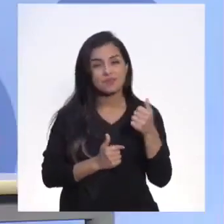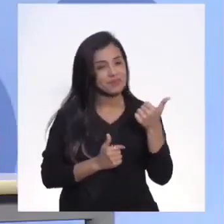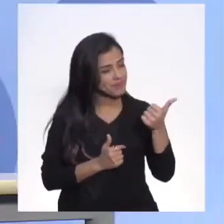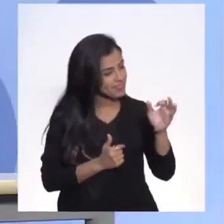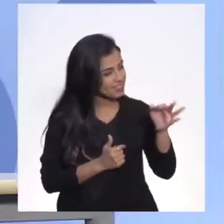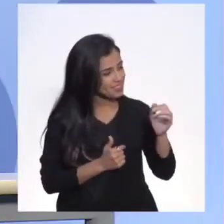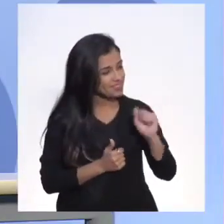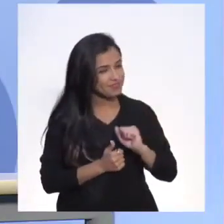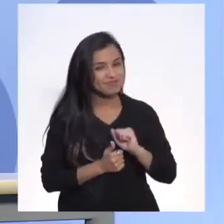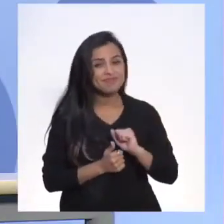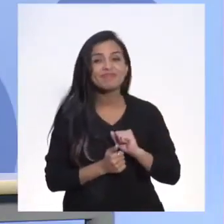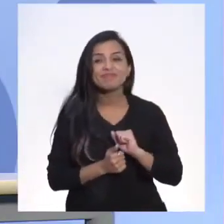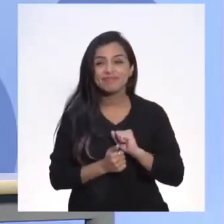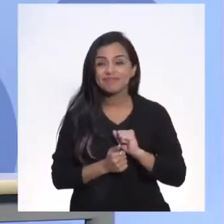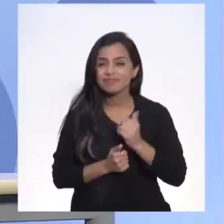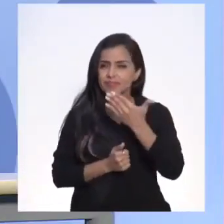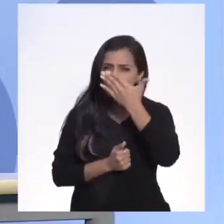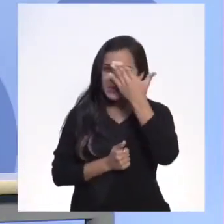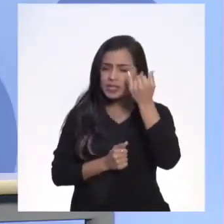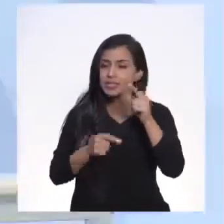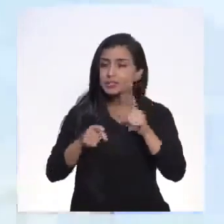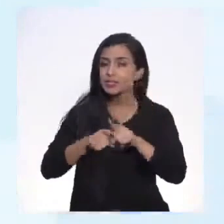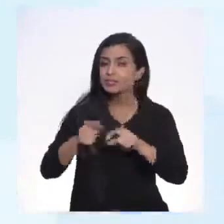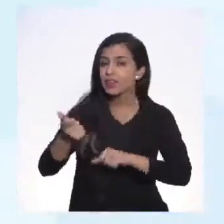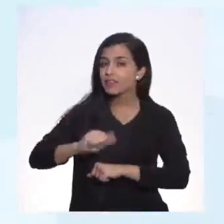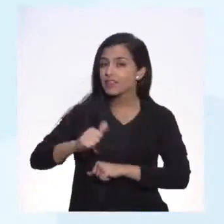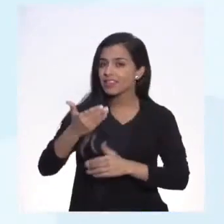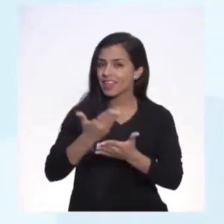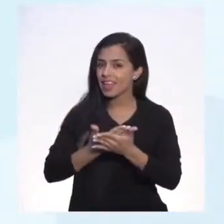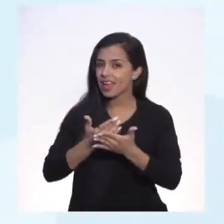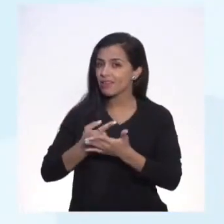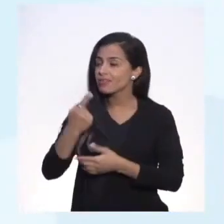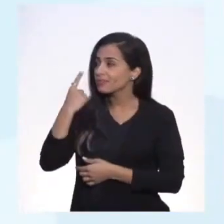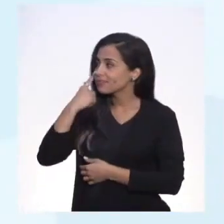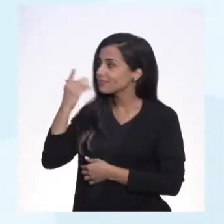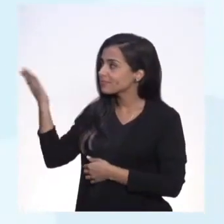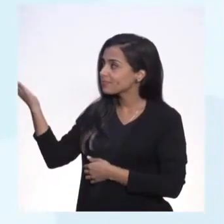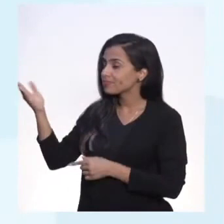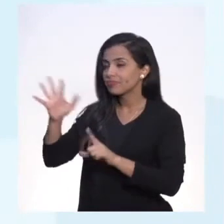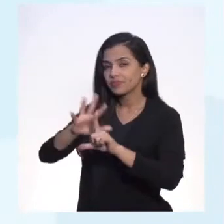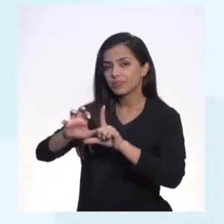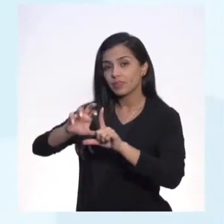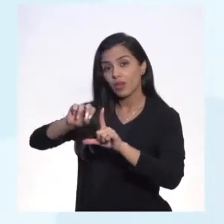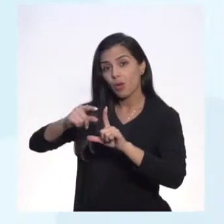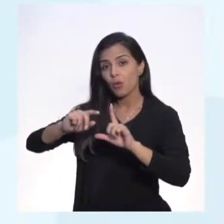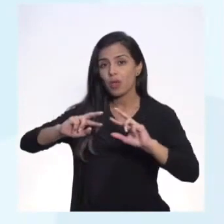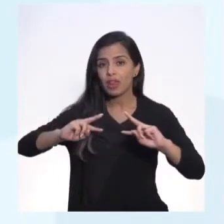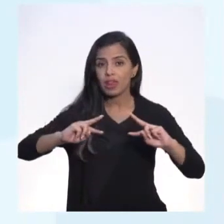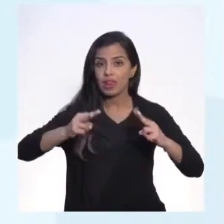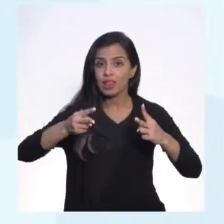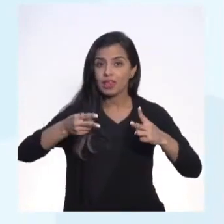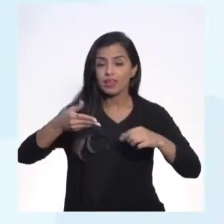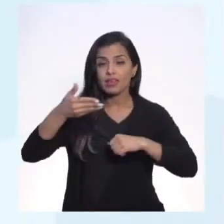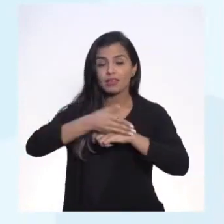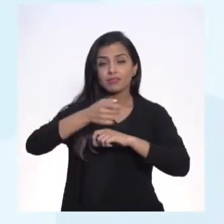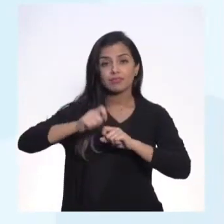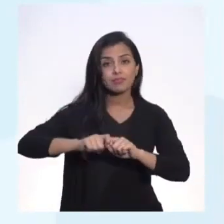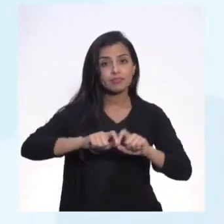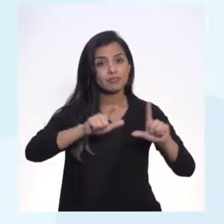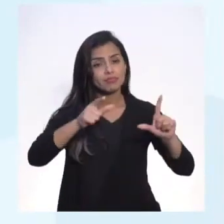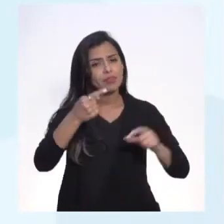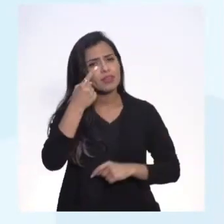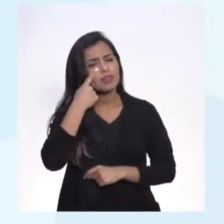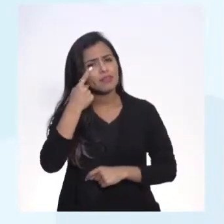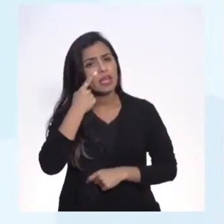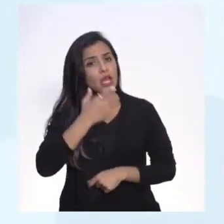Roberta? Certo. Pessoal, não esqueçam de avaliar a nossa aula. Então, por favor, o QR Code e o link. Vão lá, entrem, digam o que vocês estão achando, se